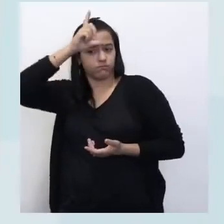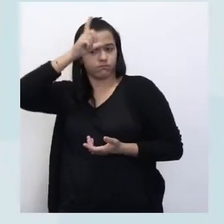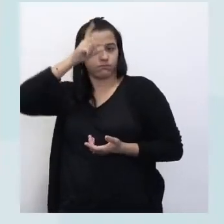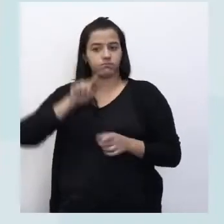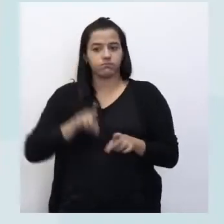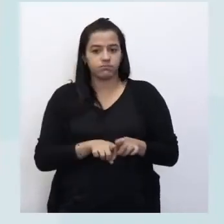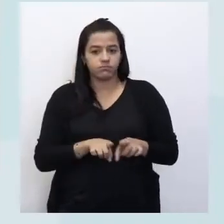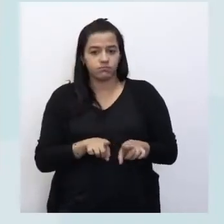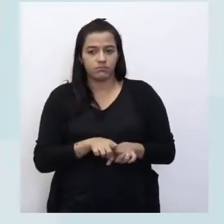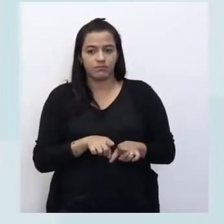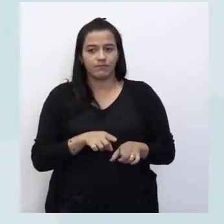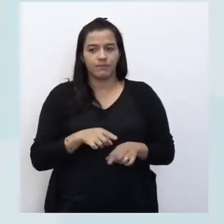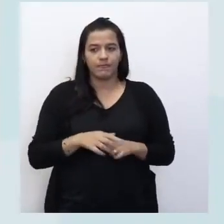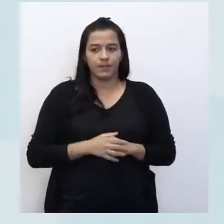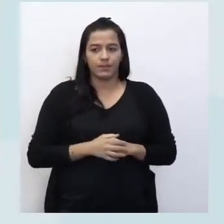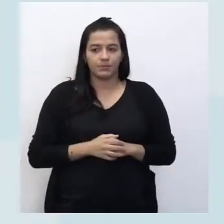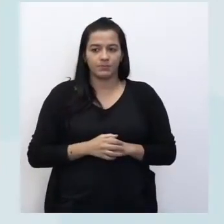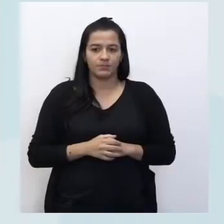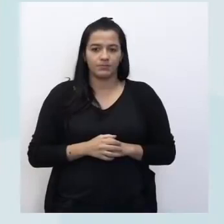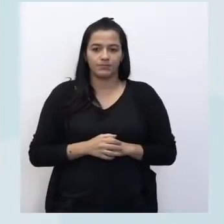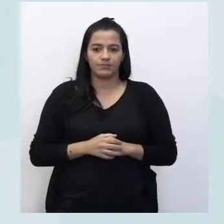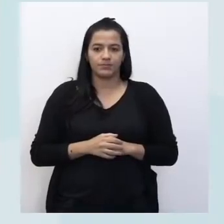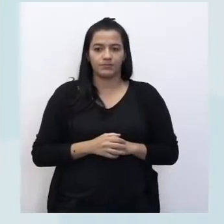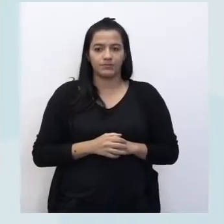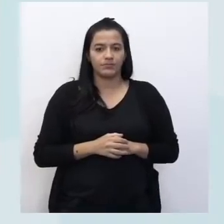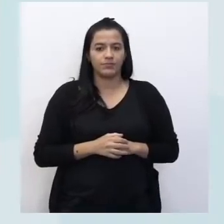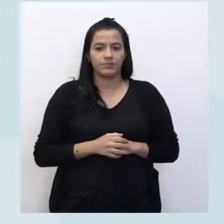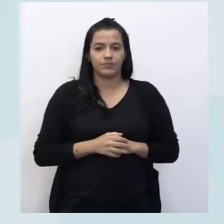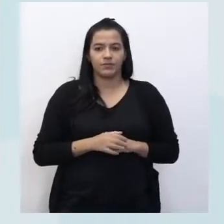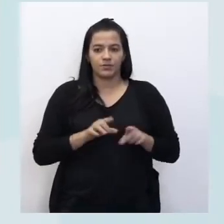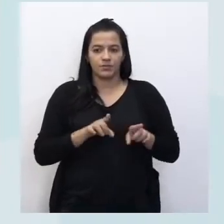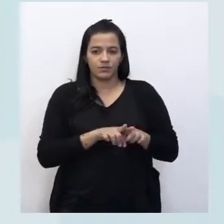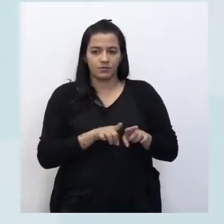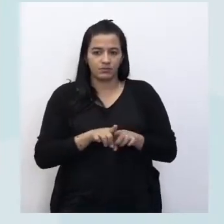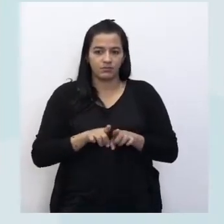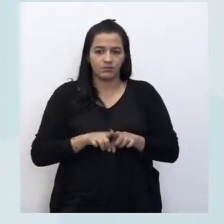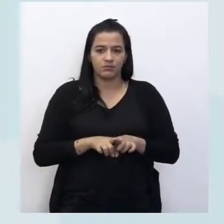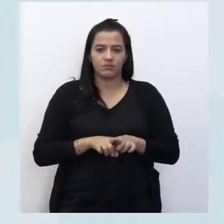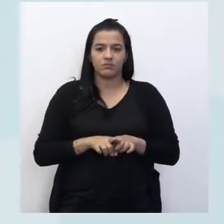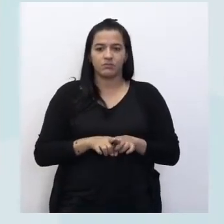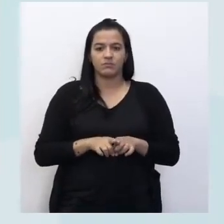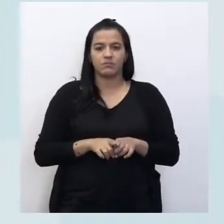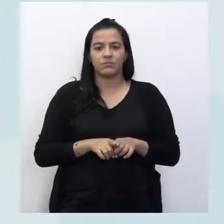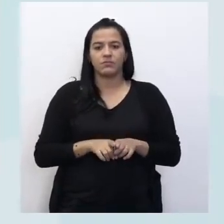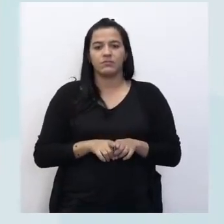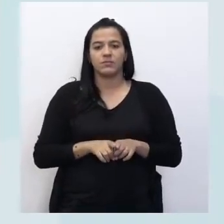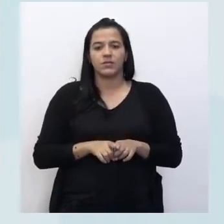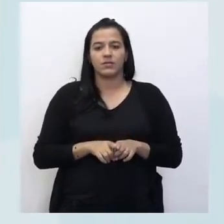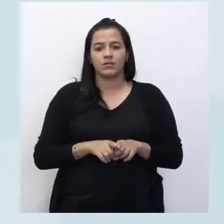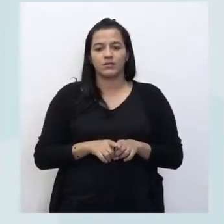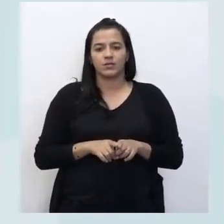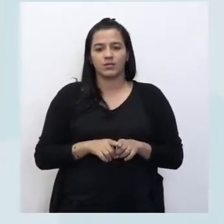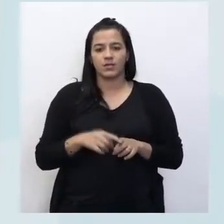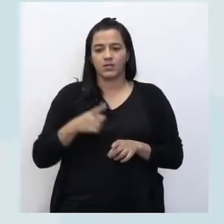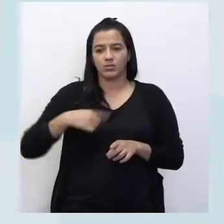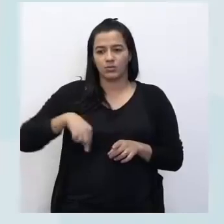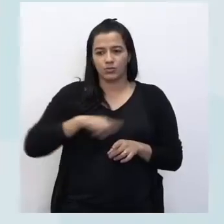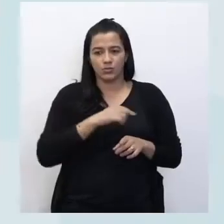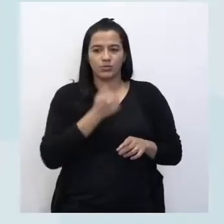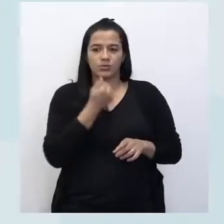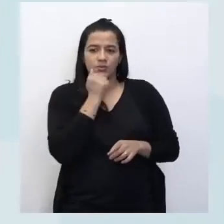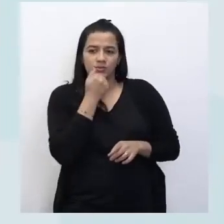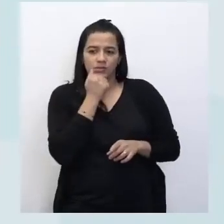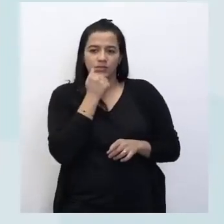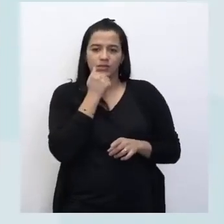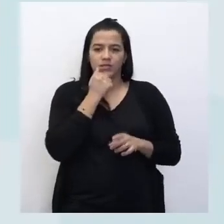estou denominando aqui de eugenia, diz o Francis Galton. E o que essa ciência, né, essa